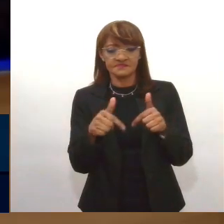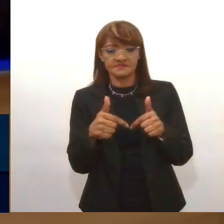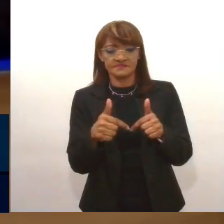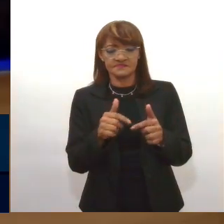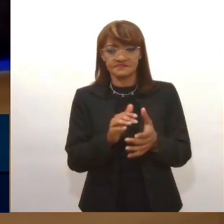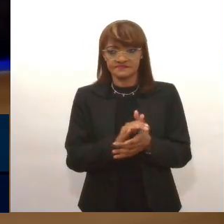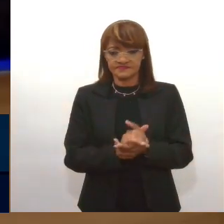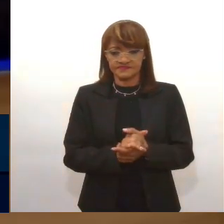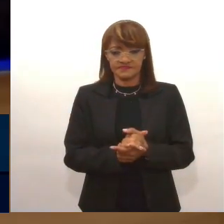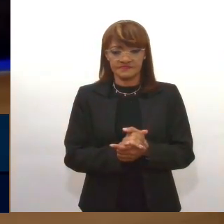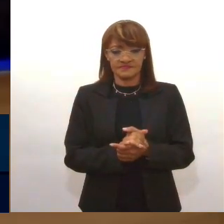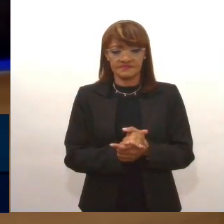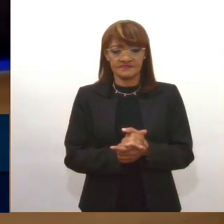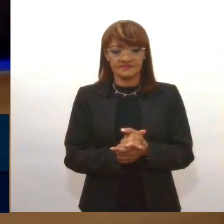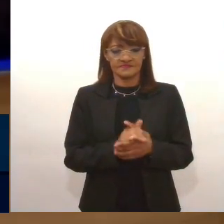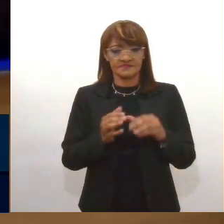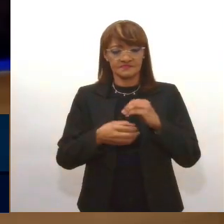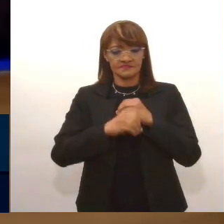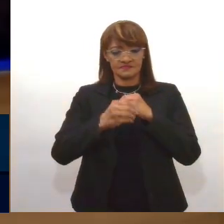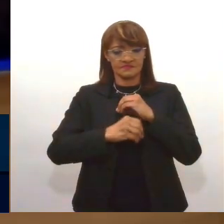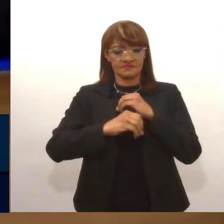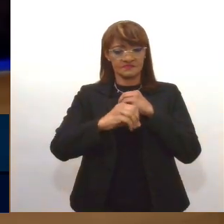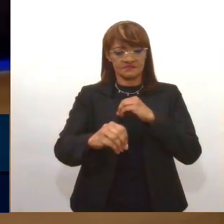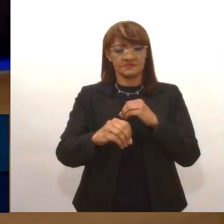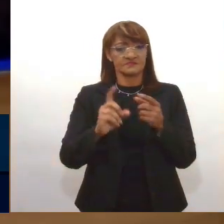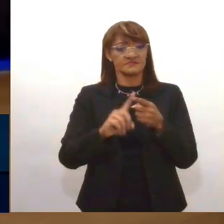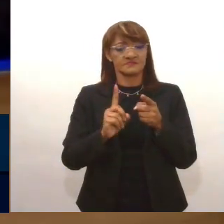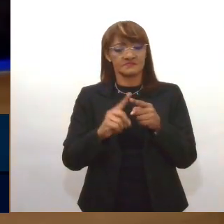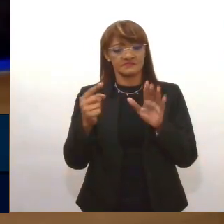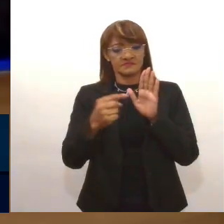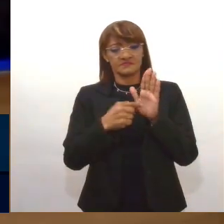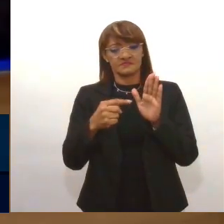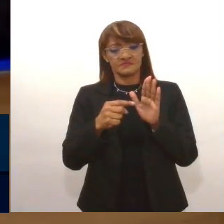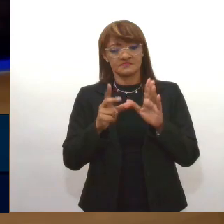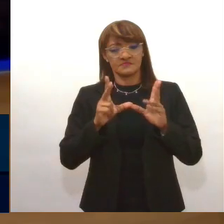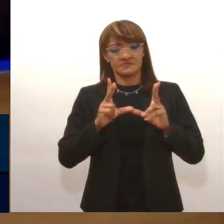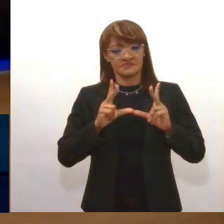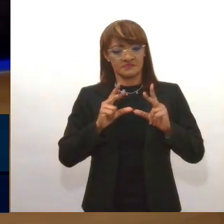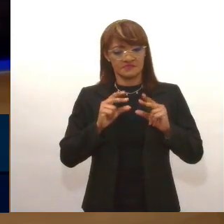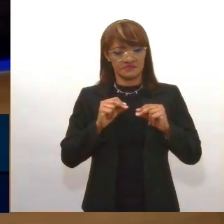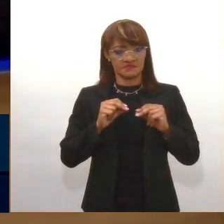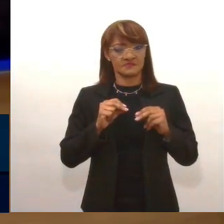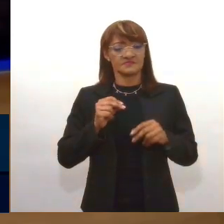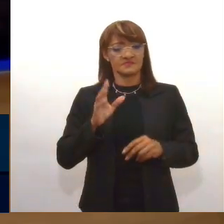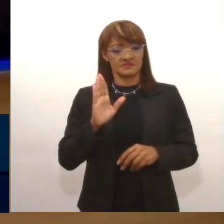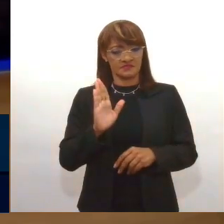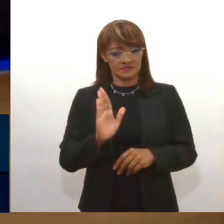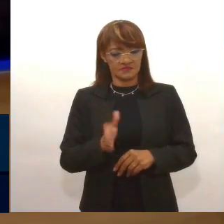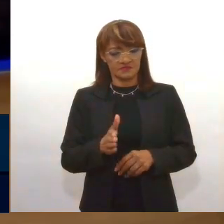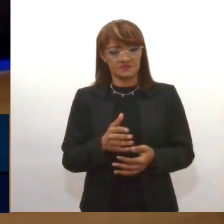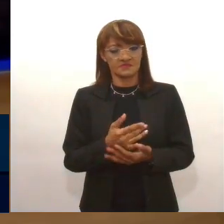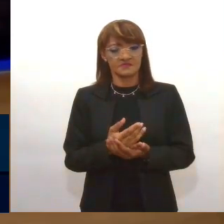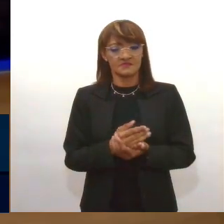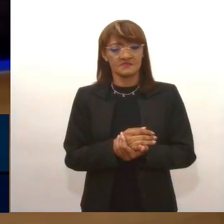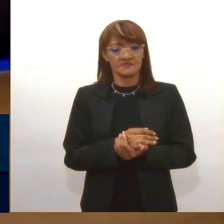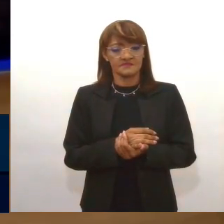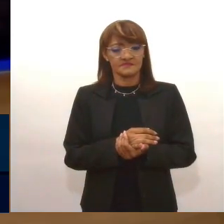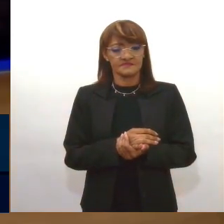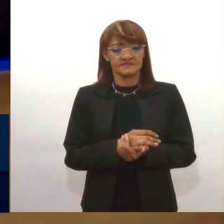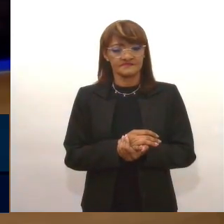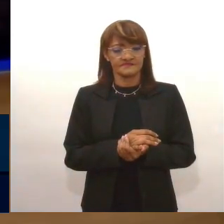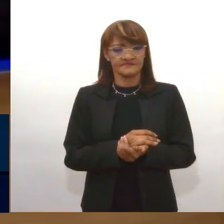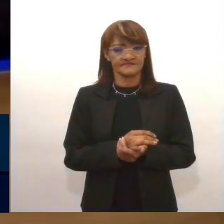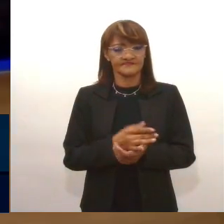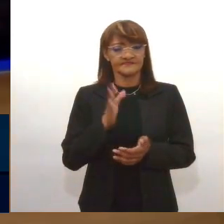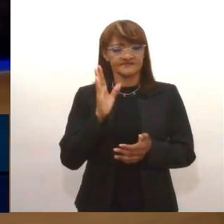outras denúncias que a gente eh acabou recebendo é que esgotos de condomínios de grandes construções lá